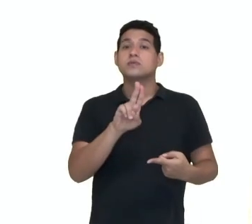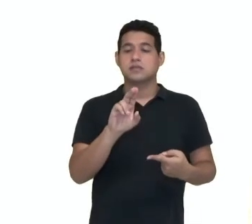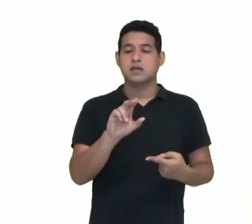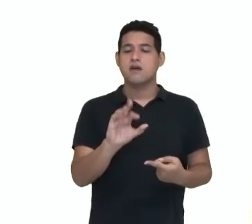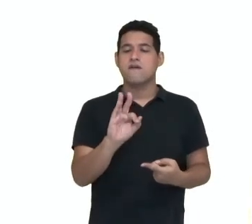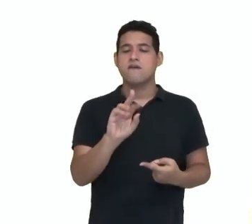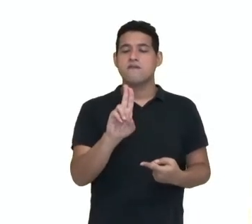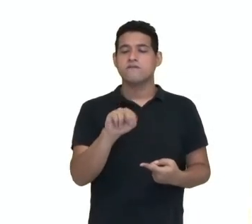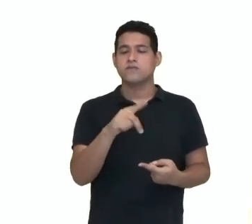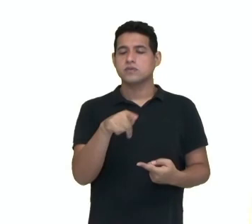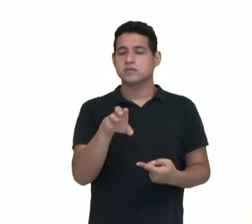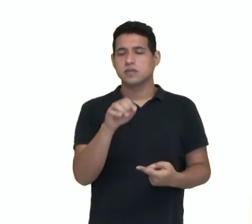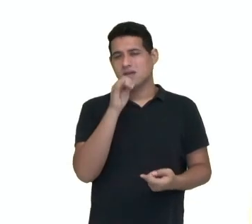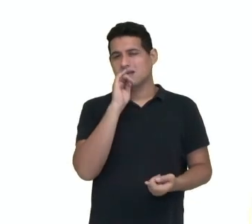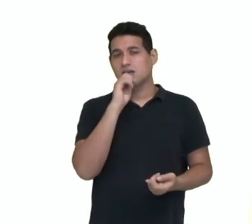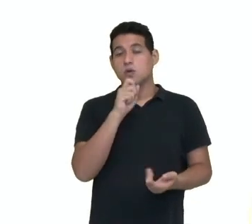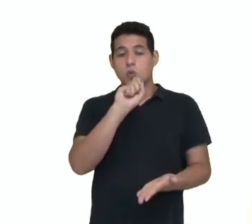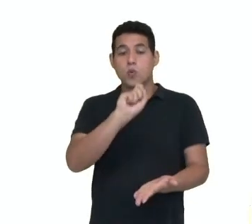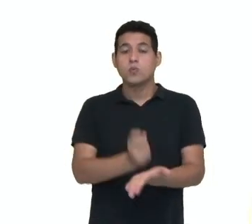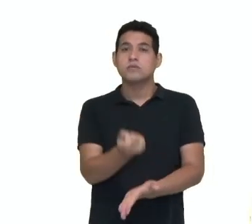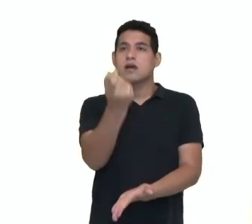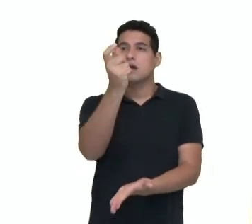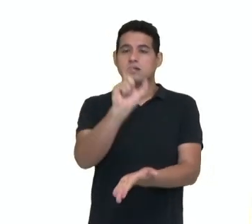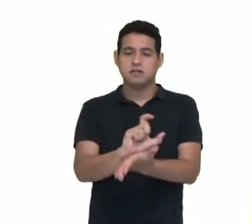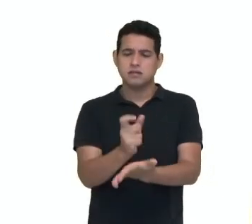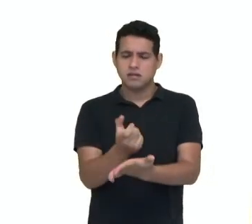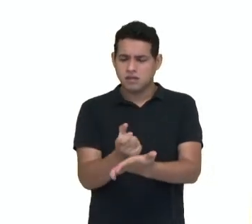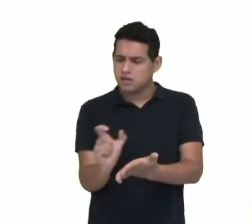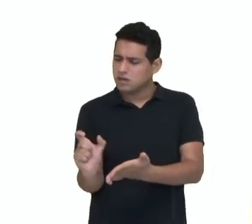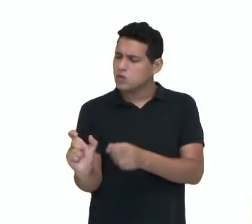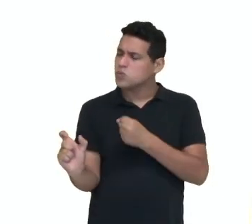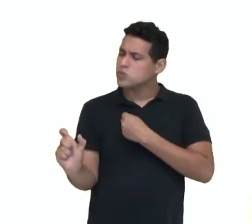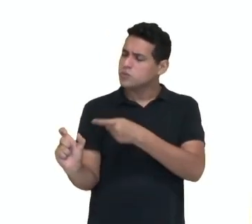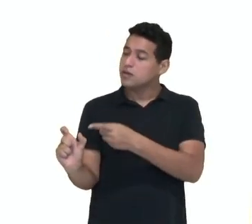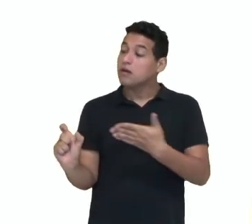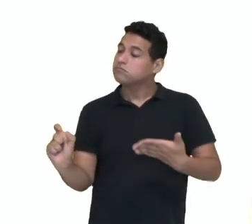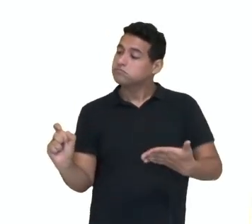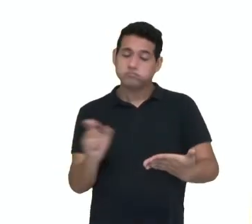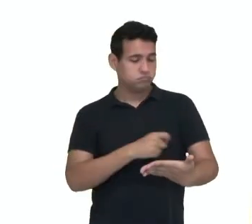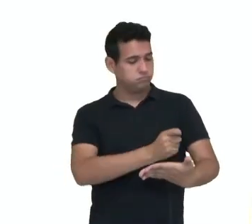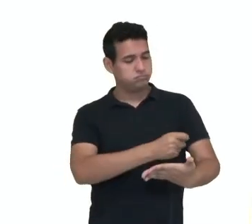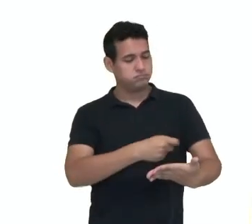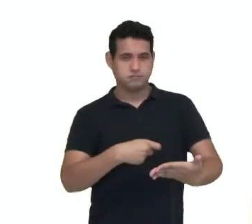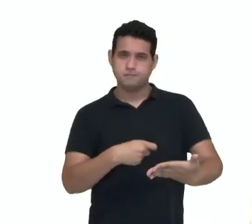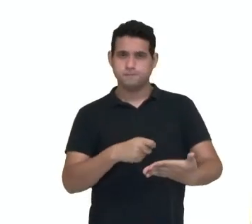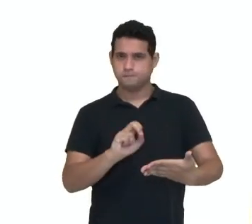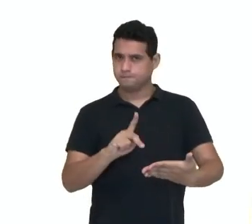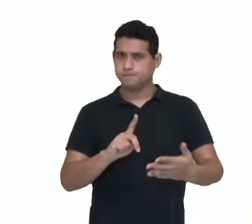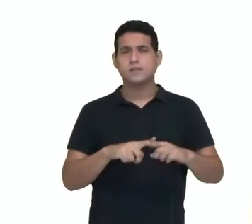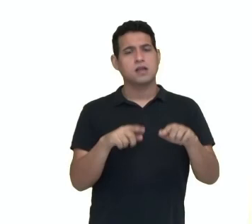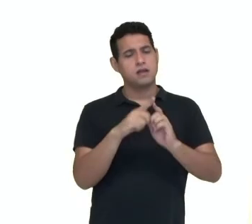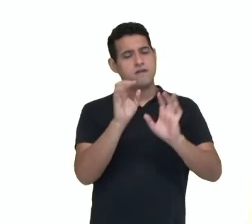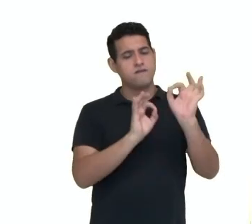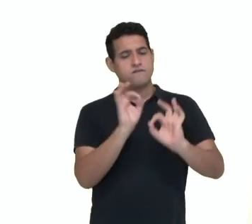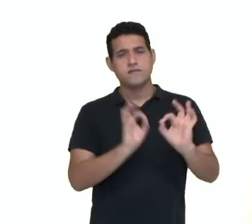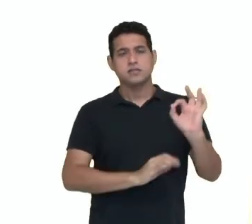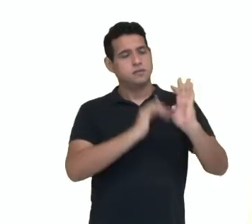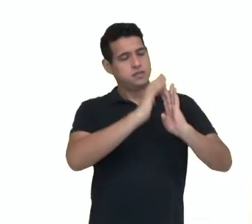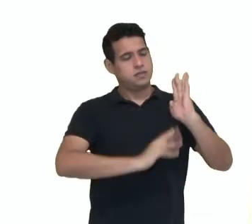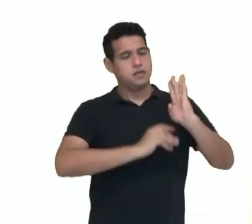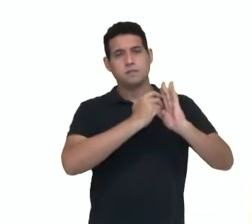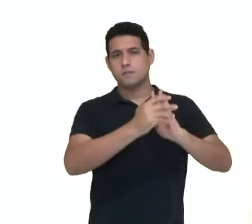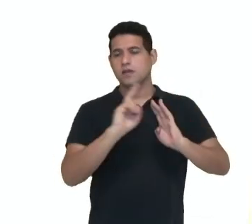função. O dado vai dar um número, você coloca aquele número na função do cartão que você pegou. E monte uma tabela com os